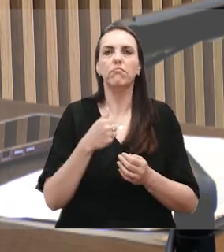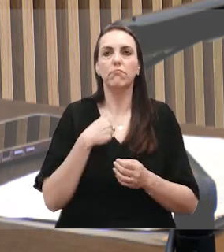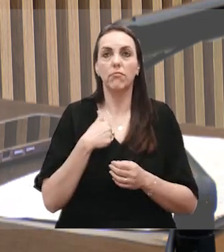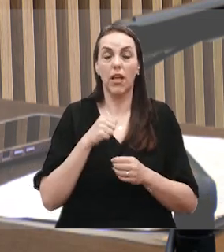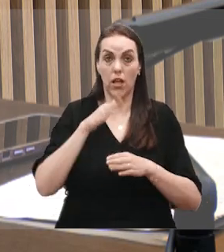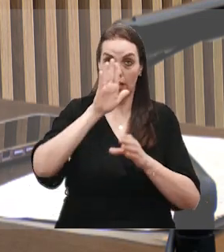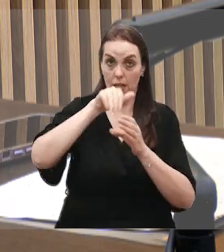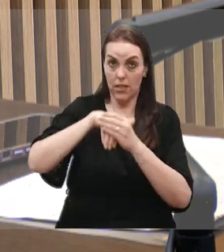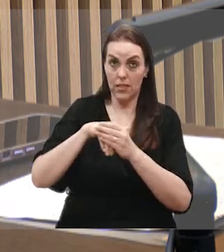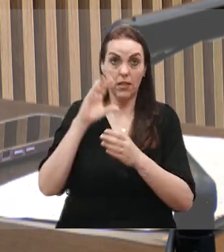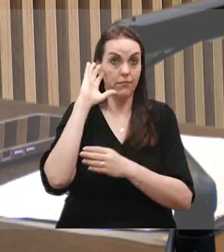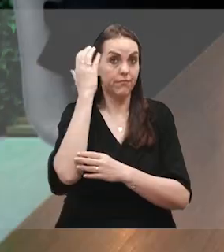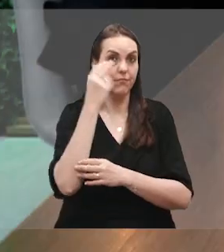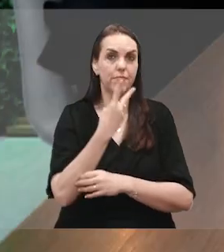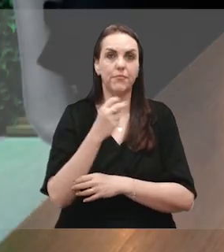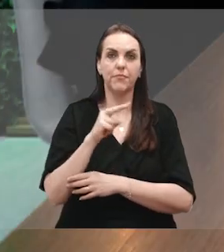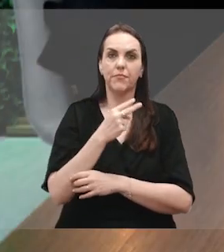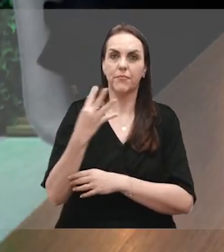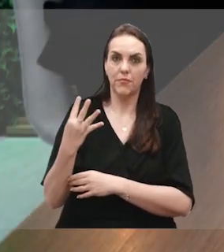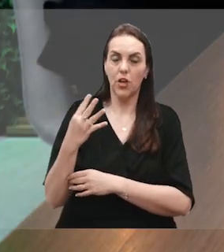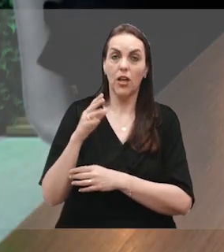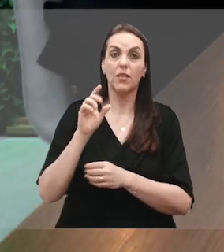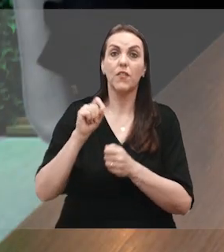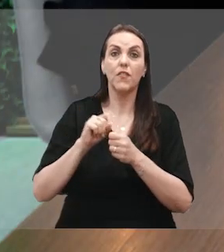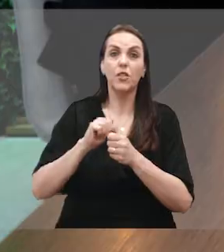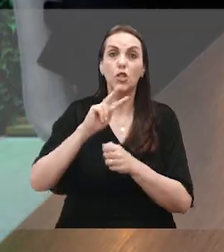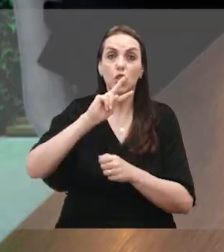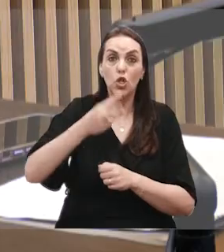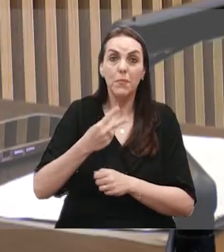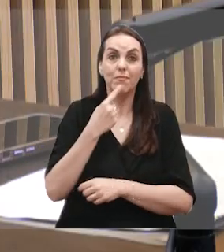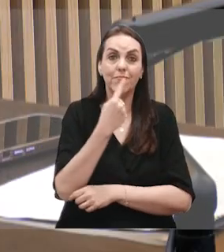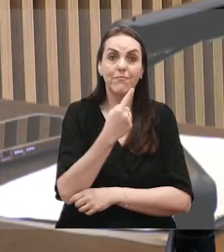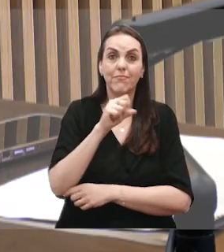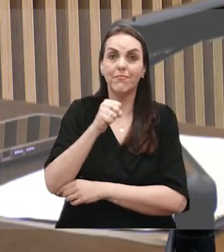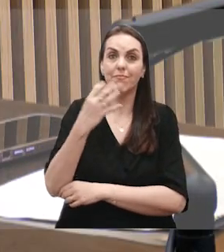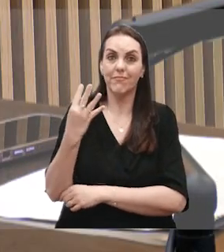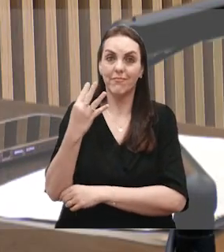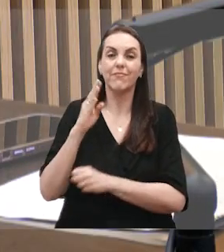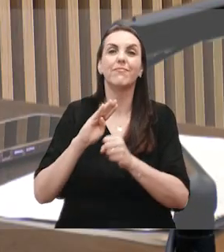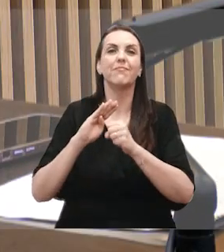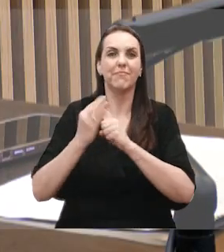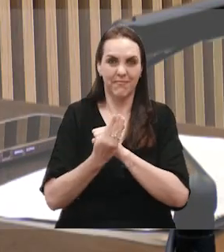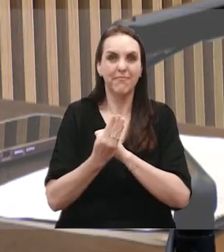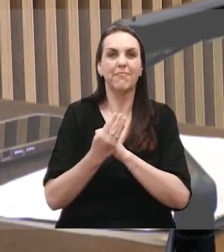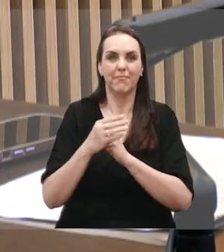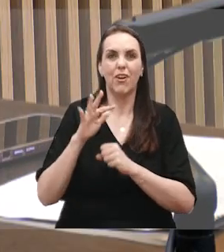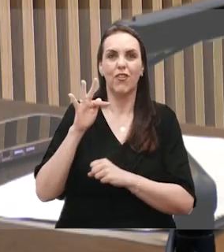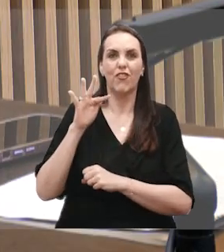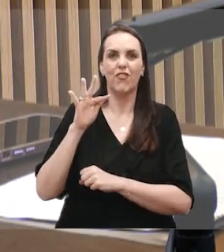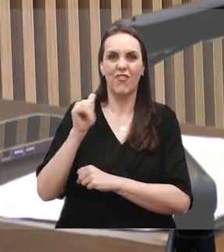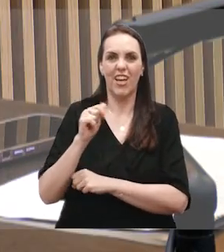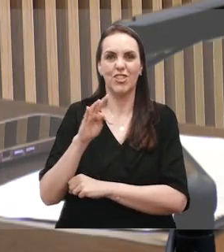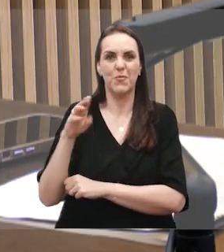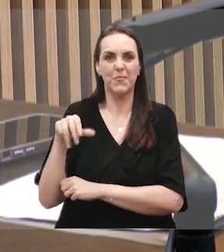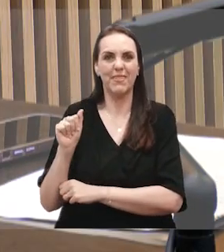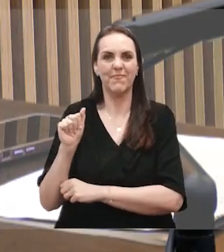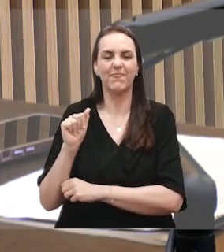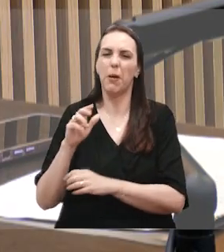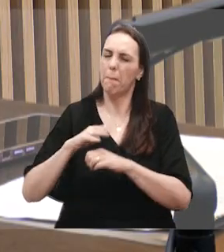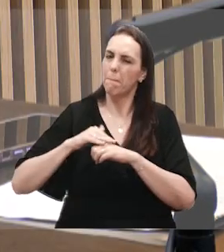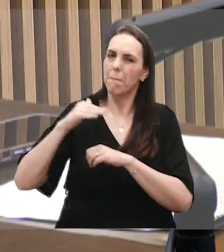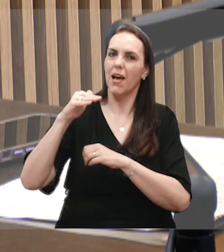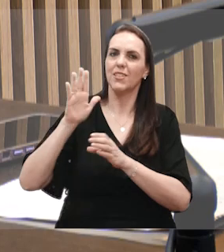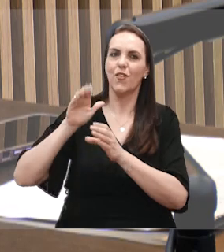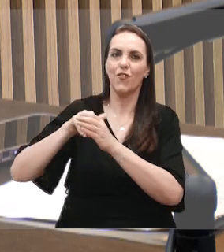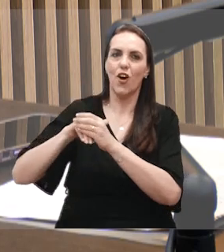2024, eu faço 2.184 votos no Fátima e né, bastante votos